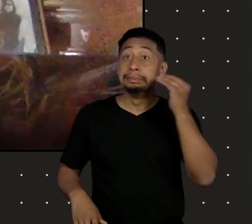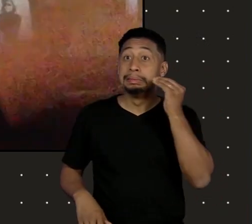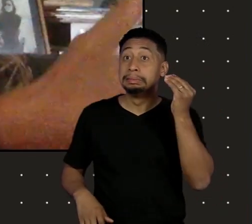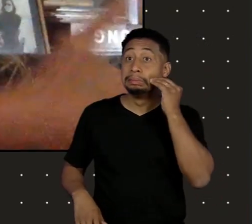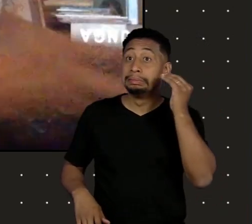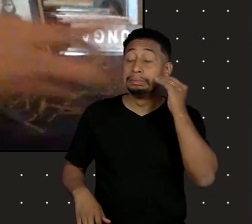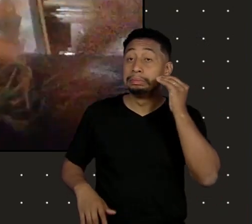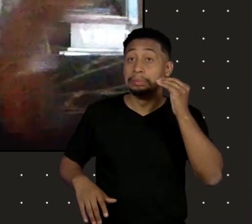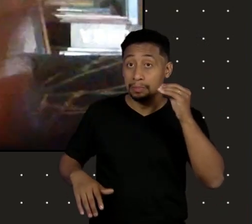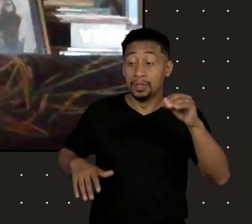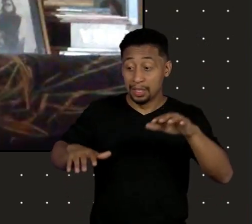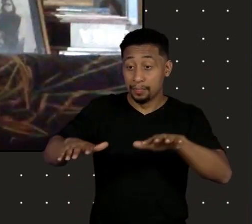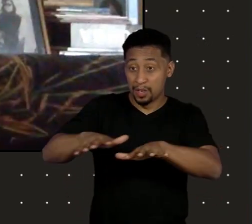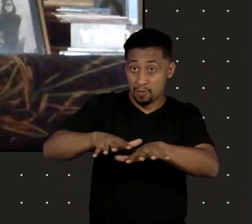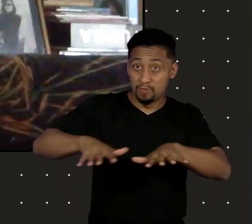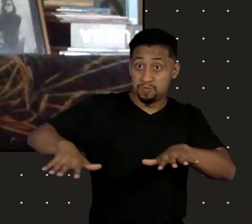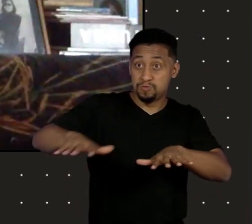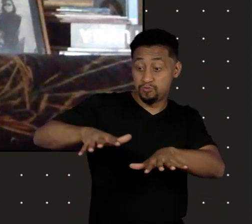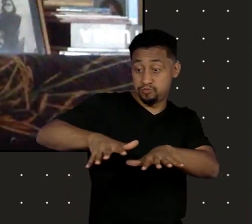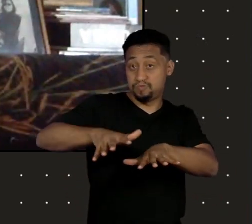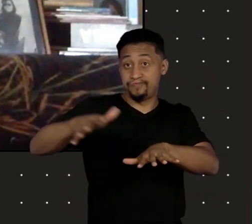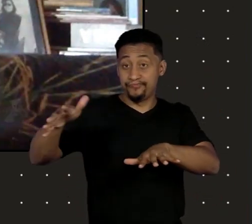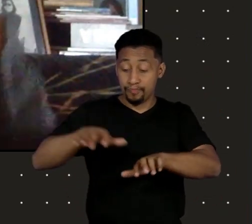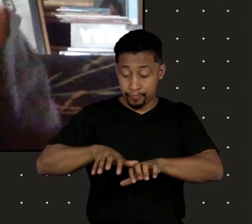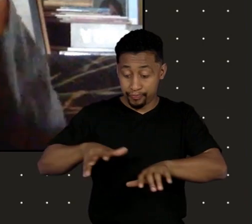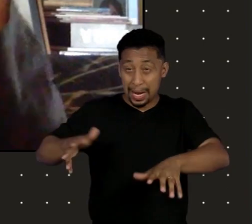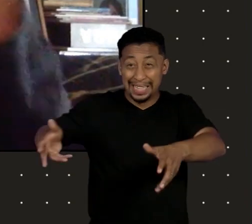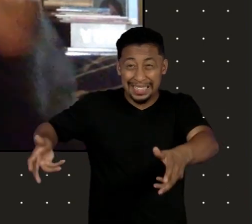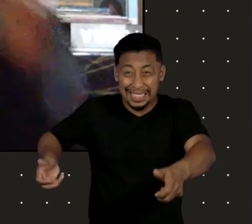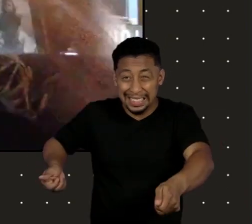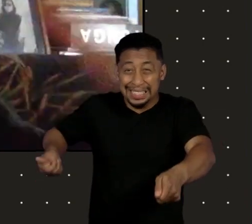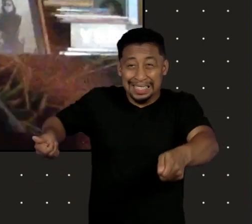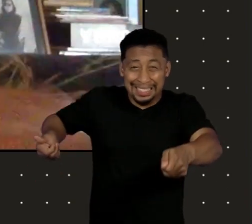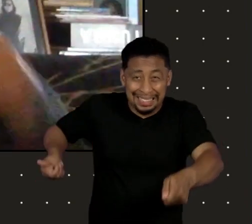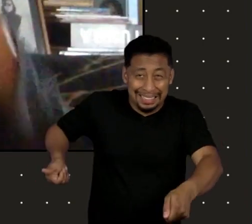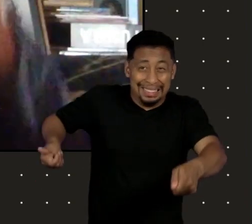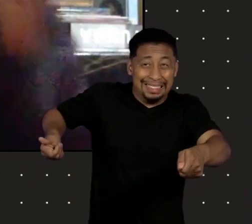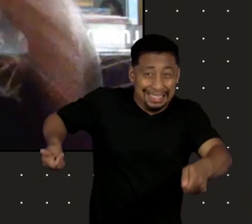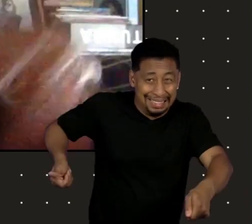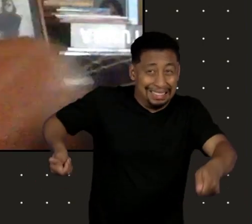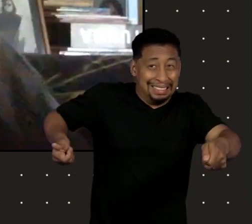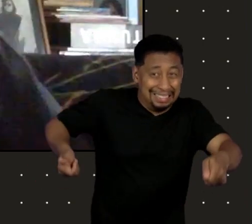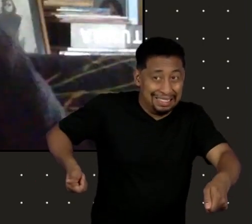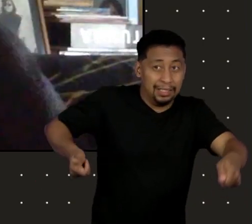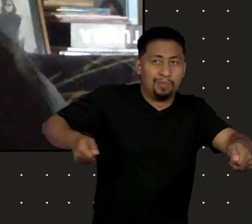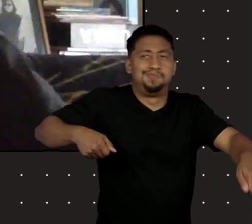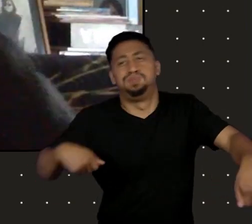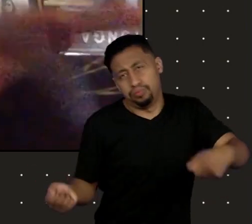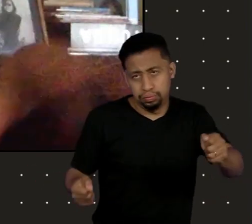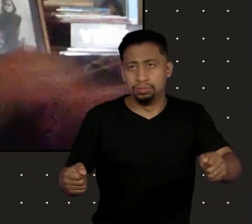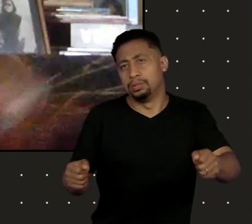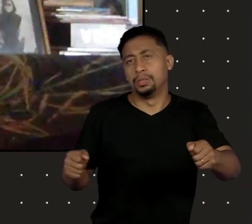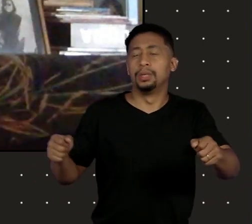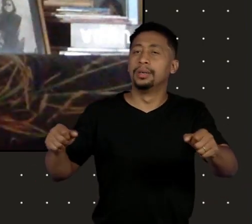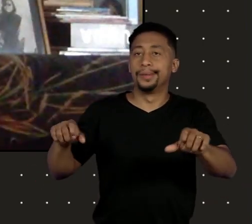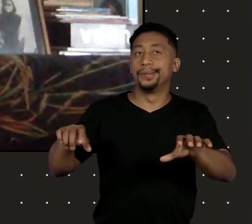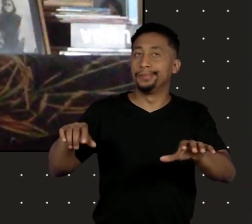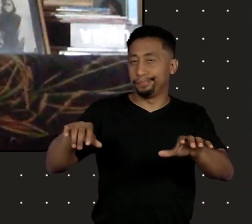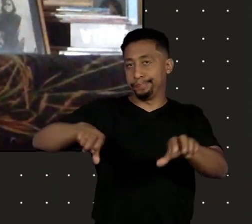mesmos aquele piano para a sala de ensaio e, obviamente, o piano estragou, caiu, foi um